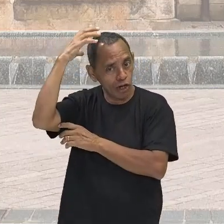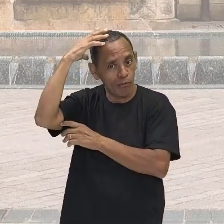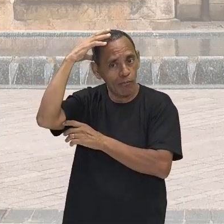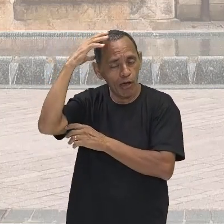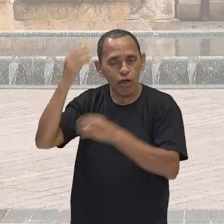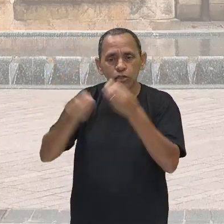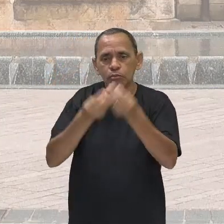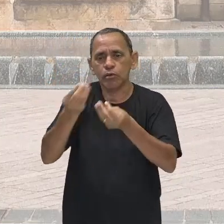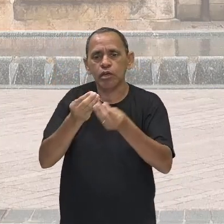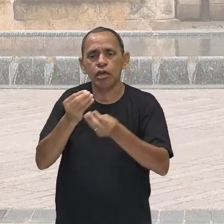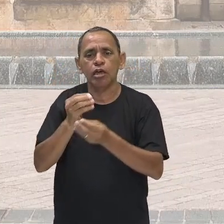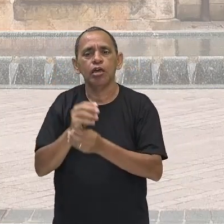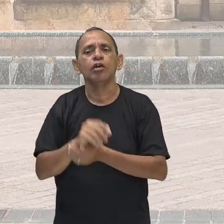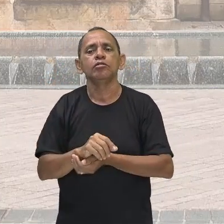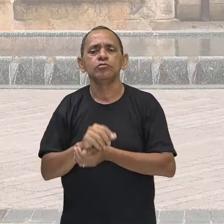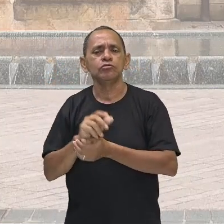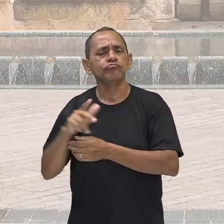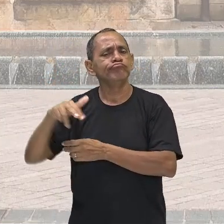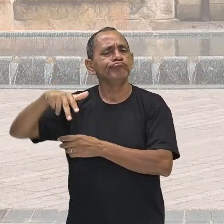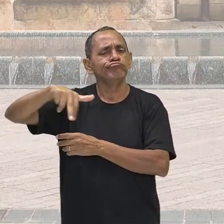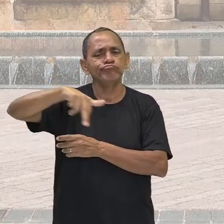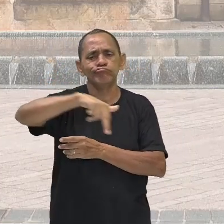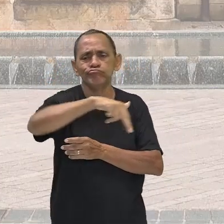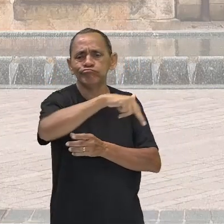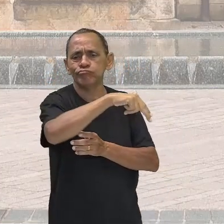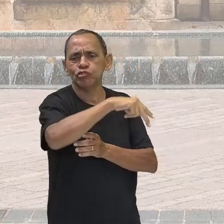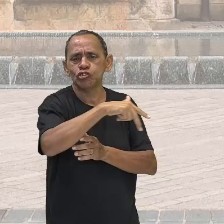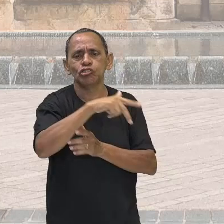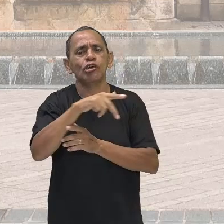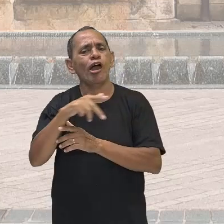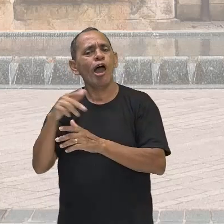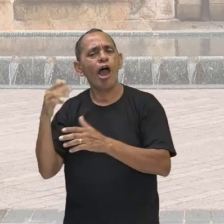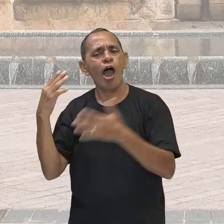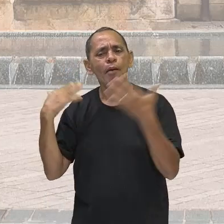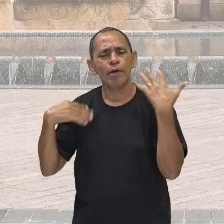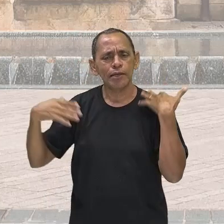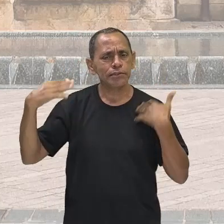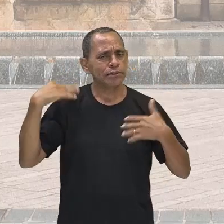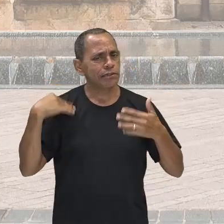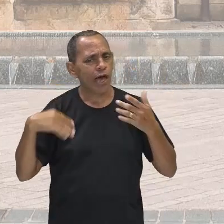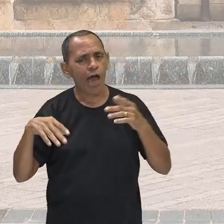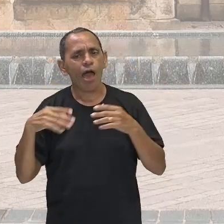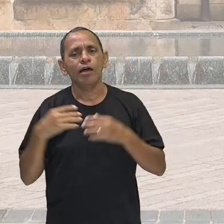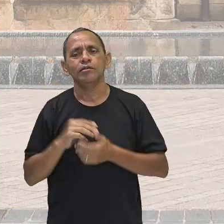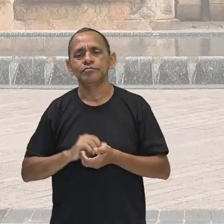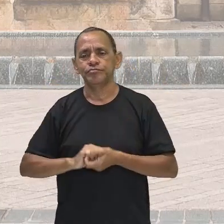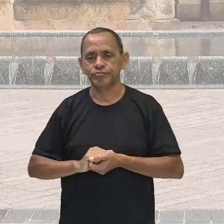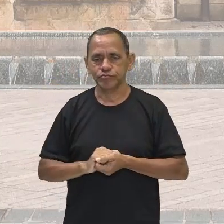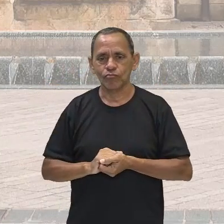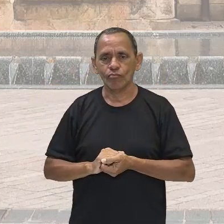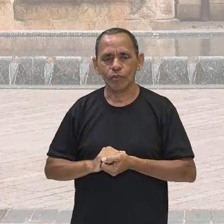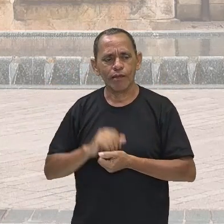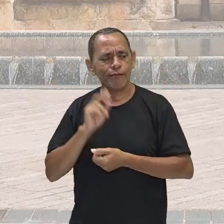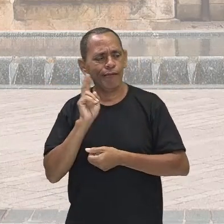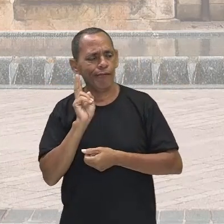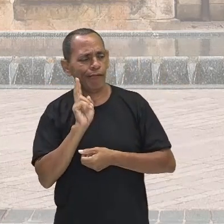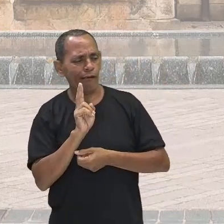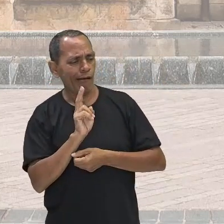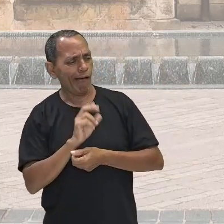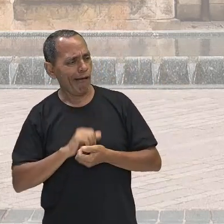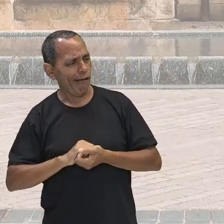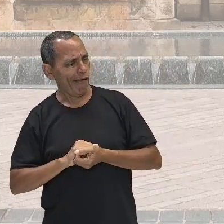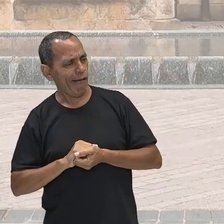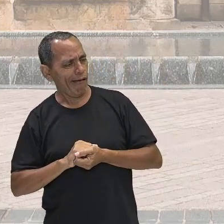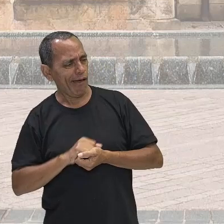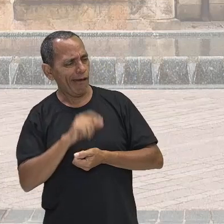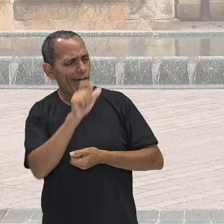para caminhar, para passear pelo beiradão, tranquilo, tranquilo. Alguém vai olhar para você e dizer, oh, ele